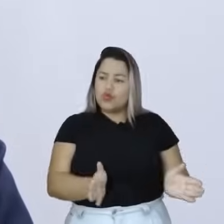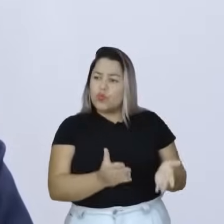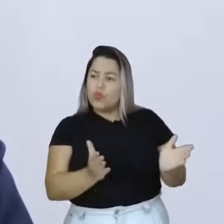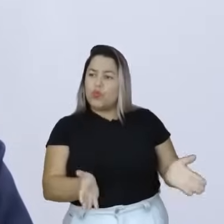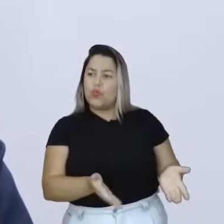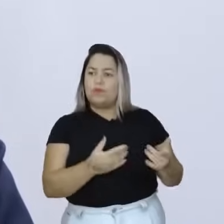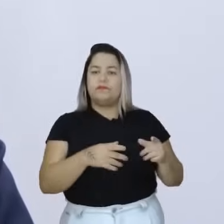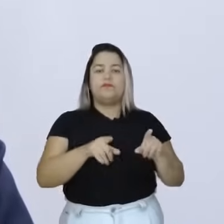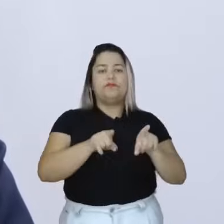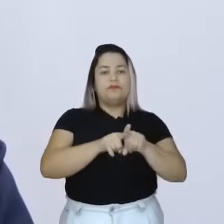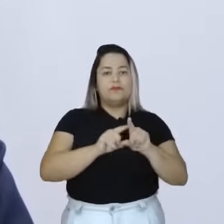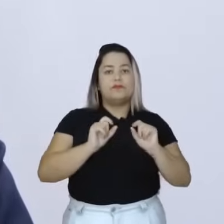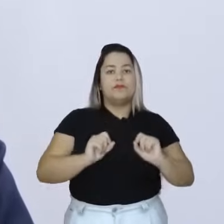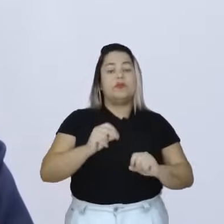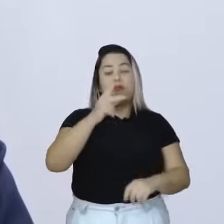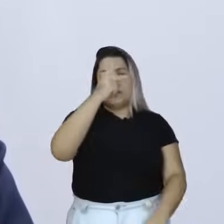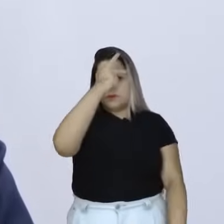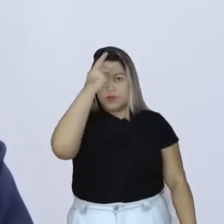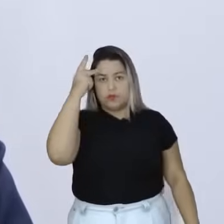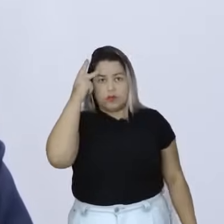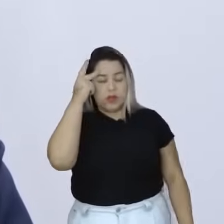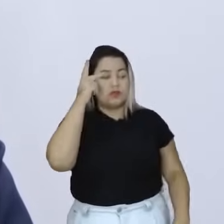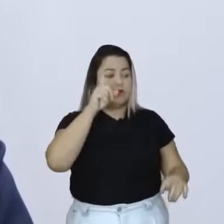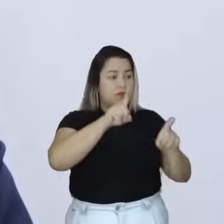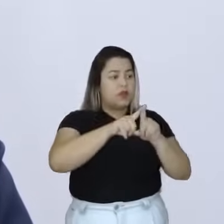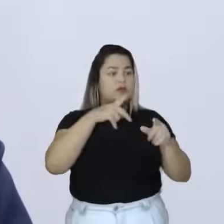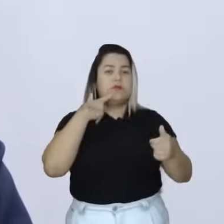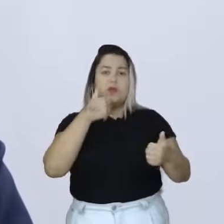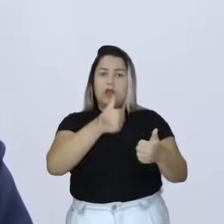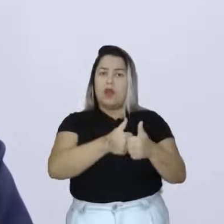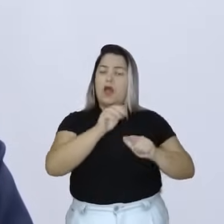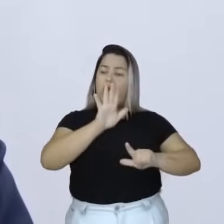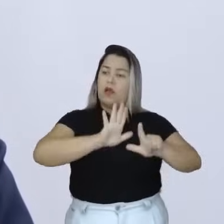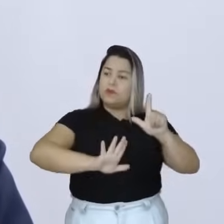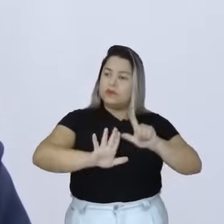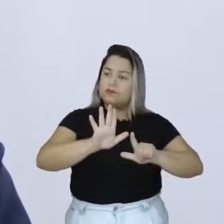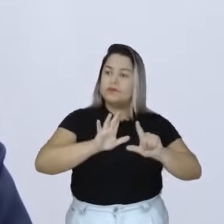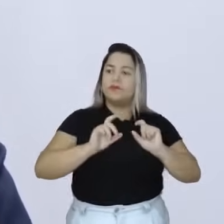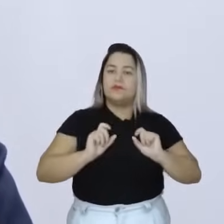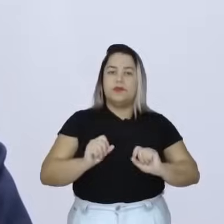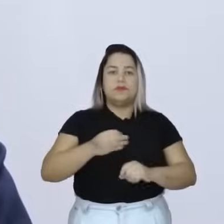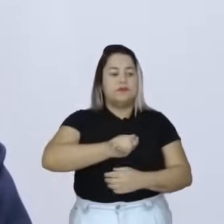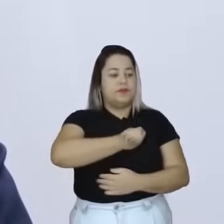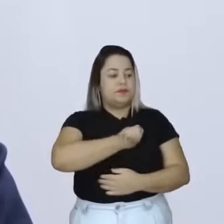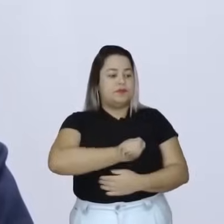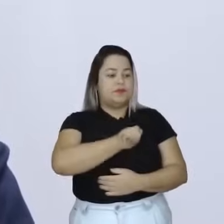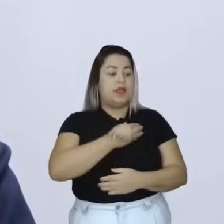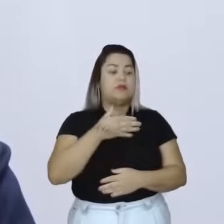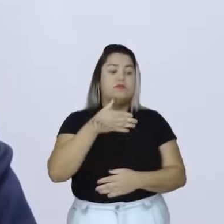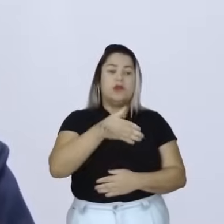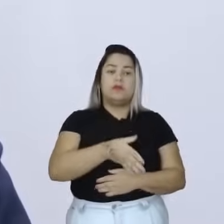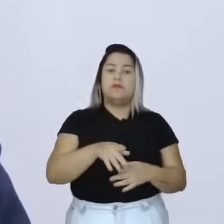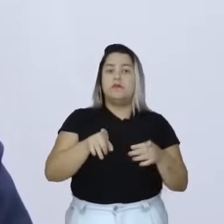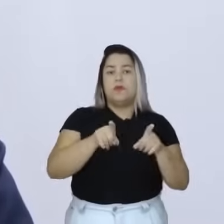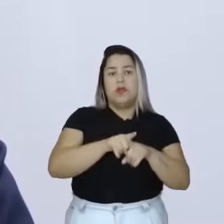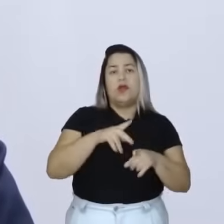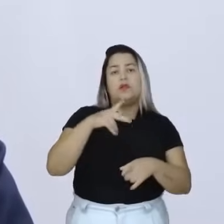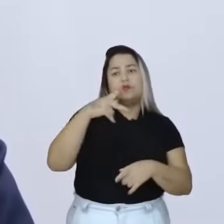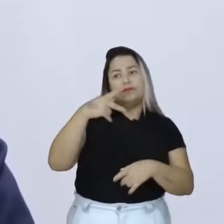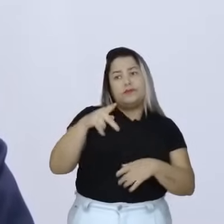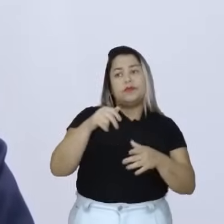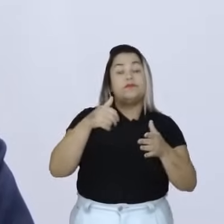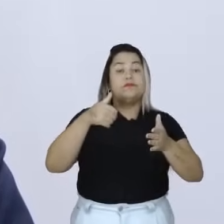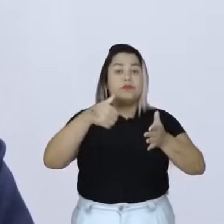os militantes e as pessoas a se dirigirem à plataforma digital e participar, colocar a sua